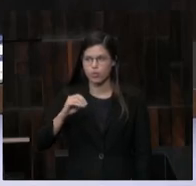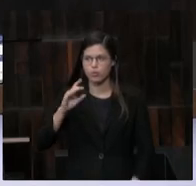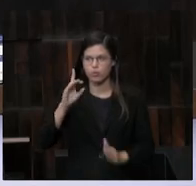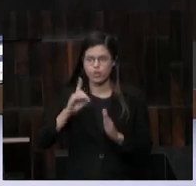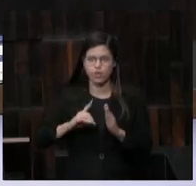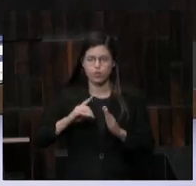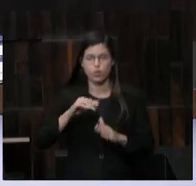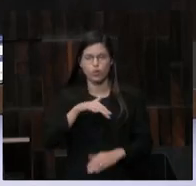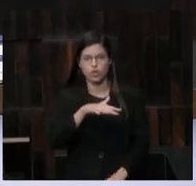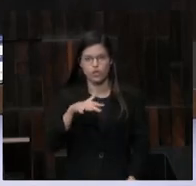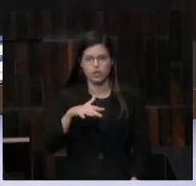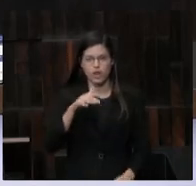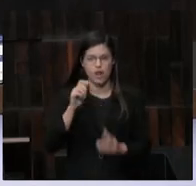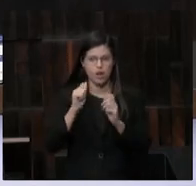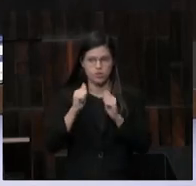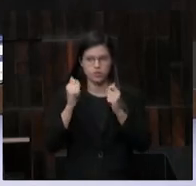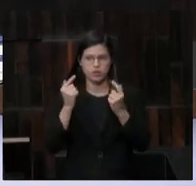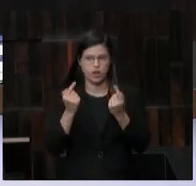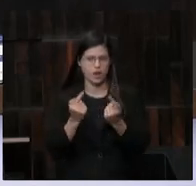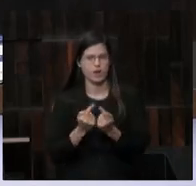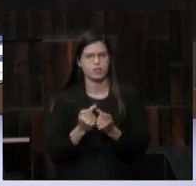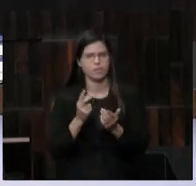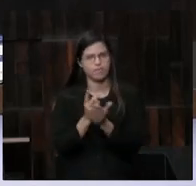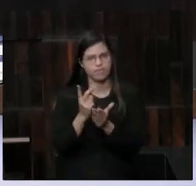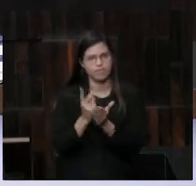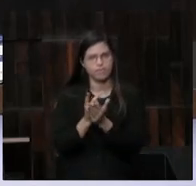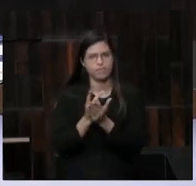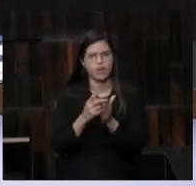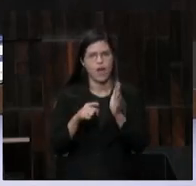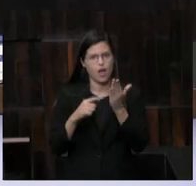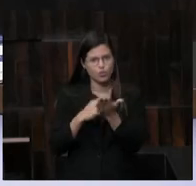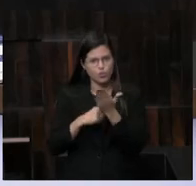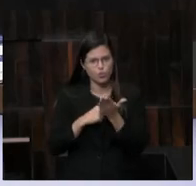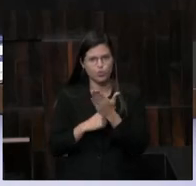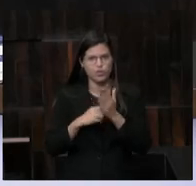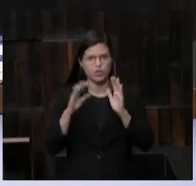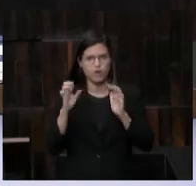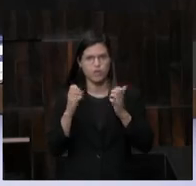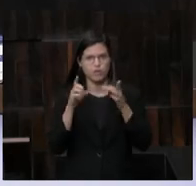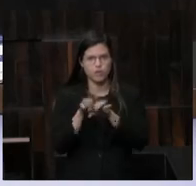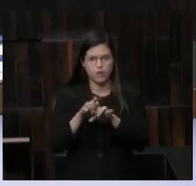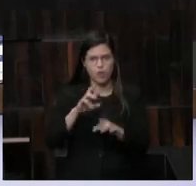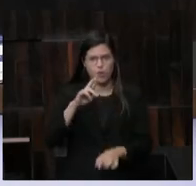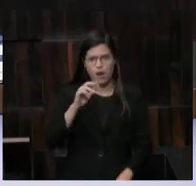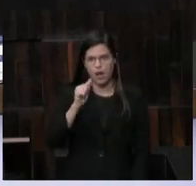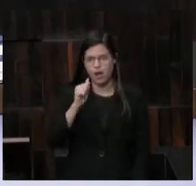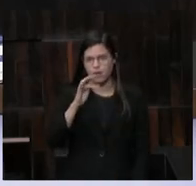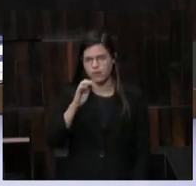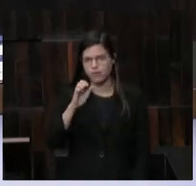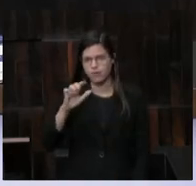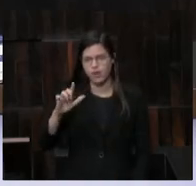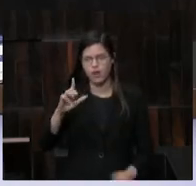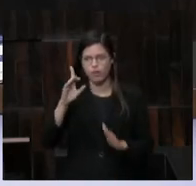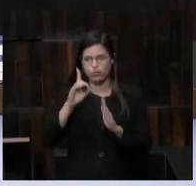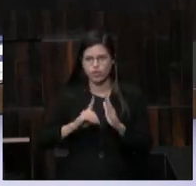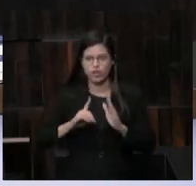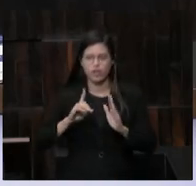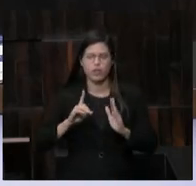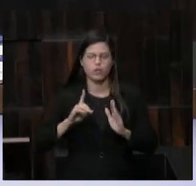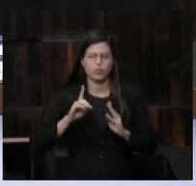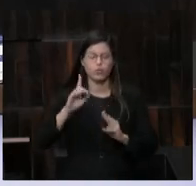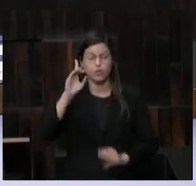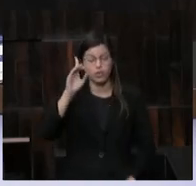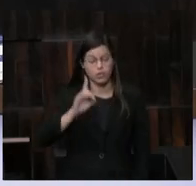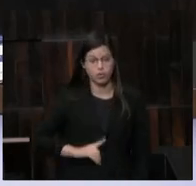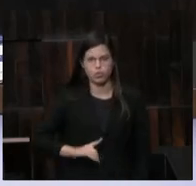nos ajuda muito nos eventos. O Rafael Diniz também, outro querido amigo, diretor de informática da